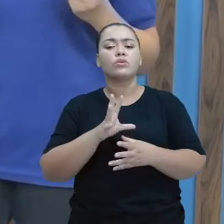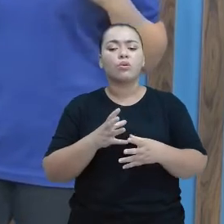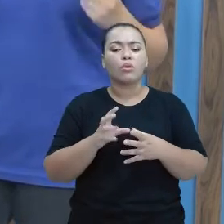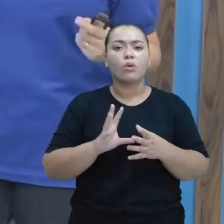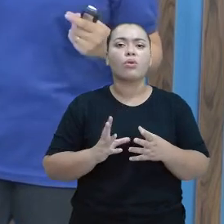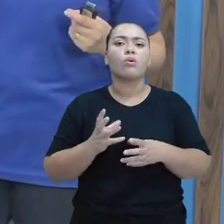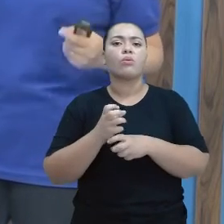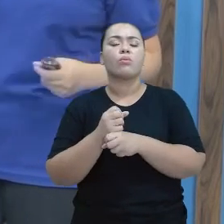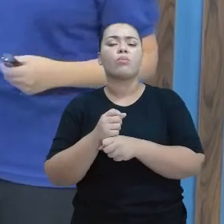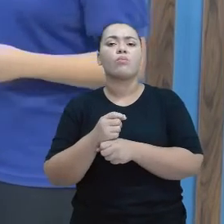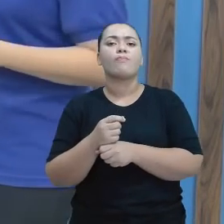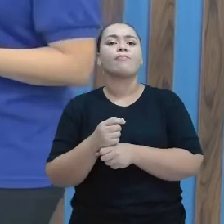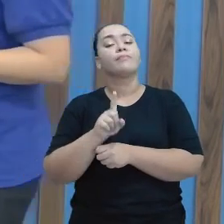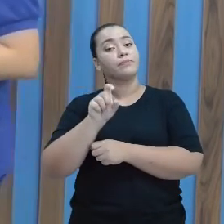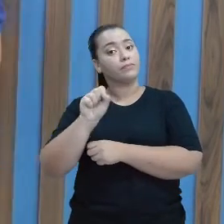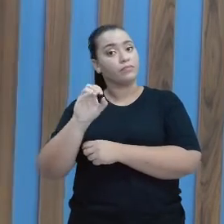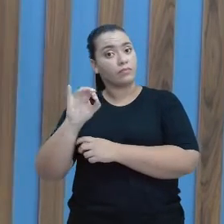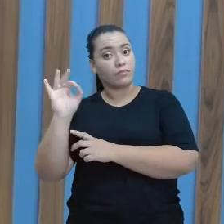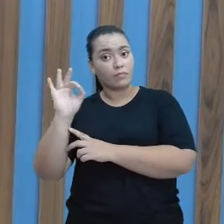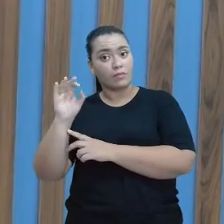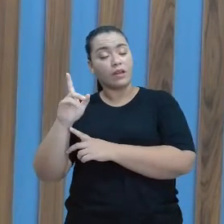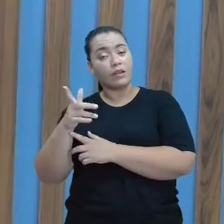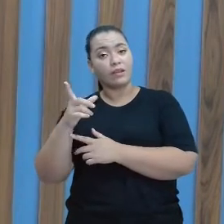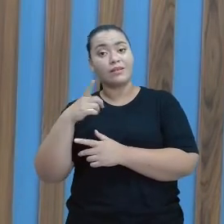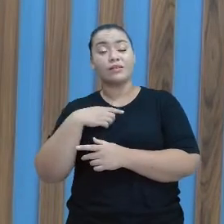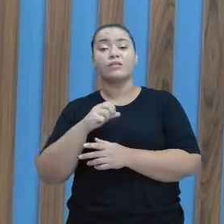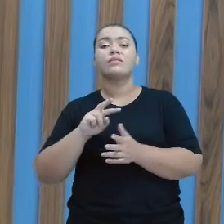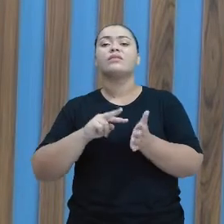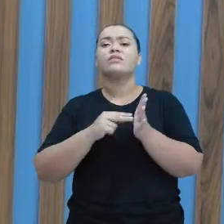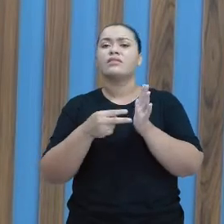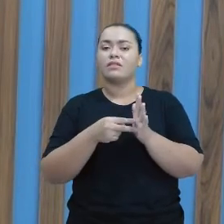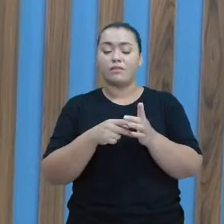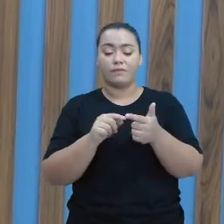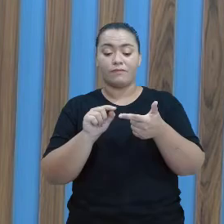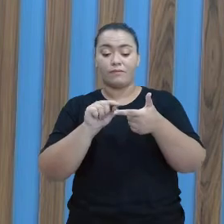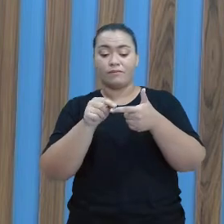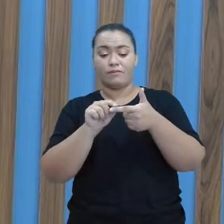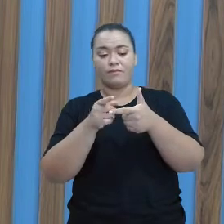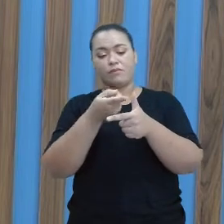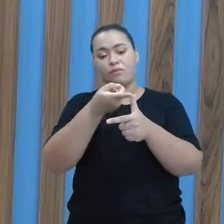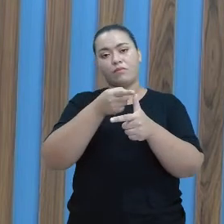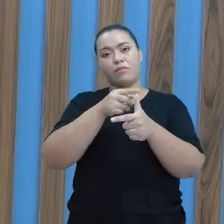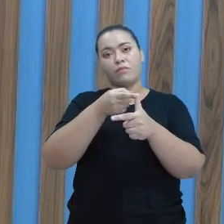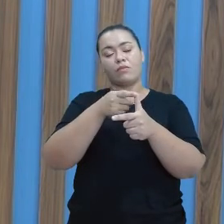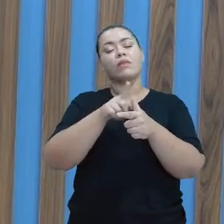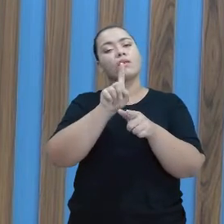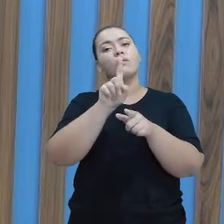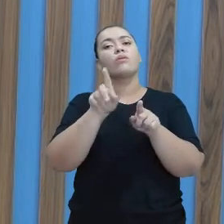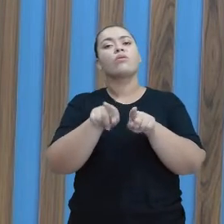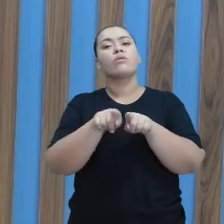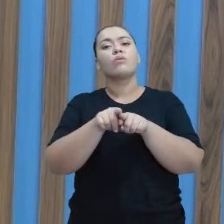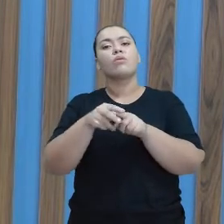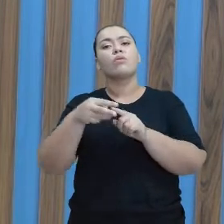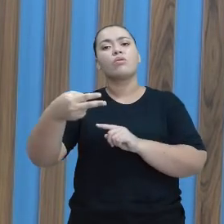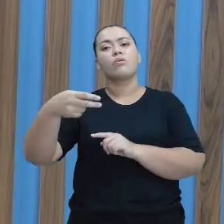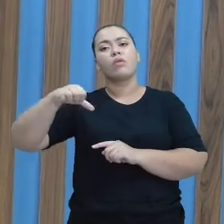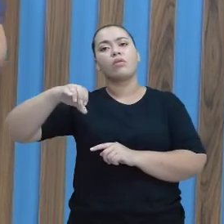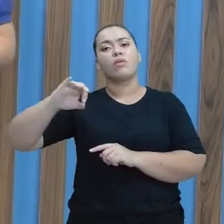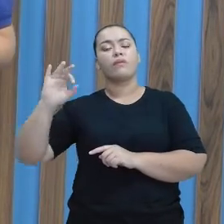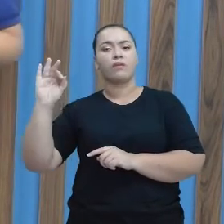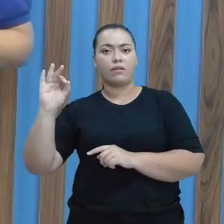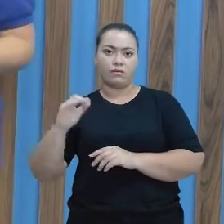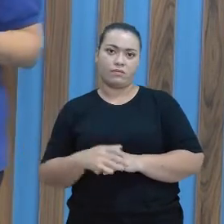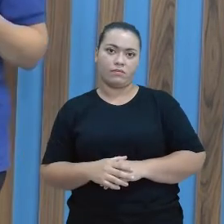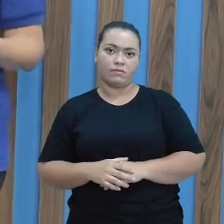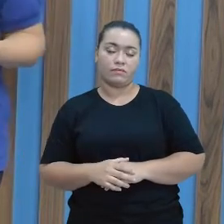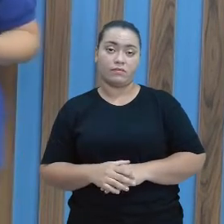dar 180, significa que esse ângulo alfa mais esse ângulo beta, ele vai ter que ter soma igual a 90